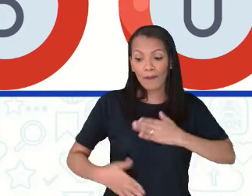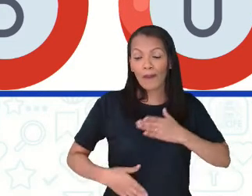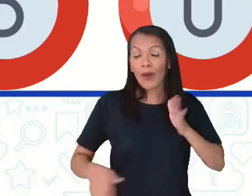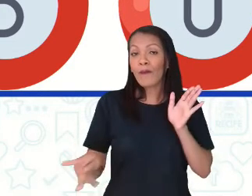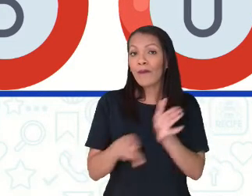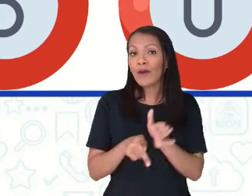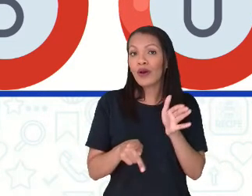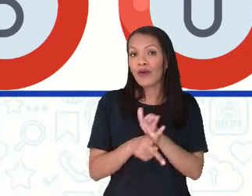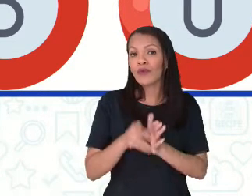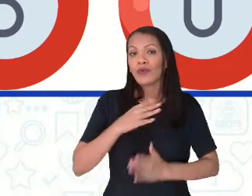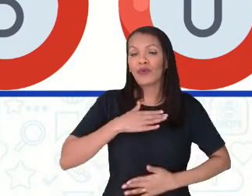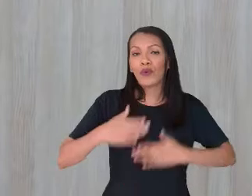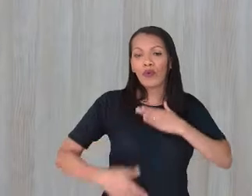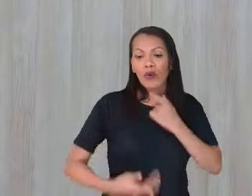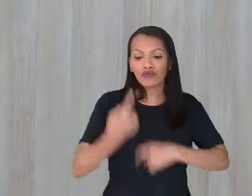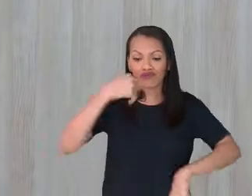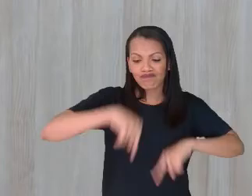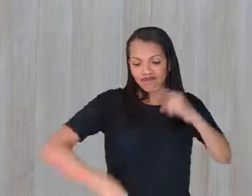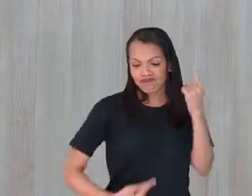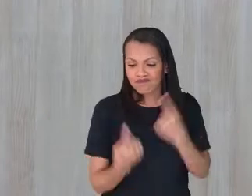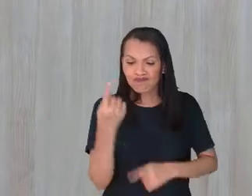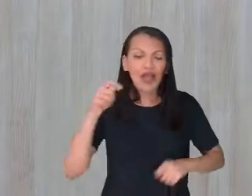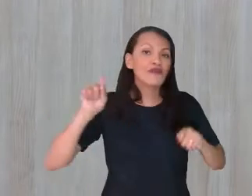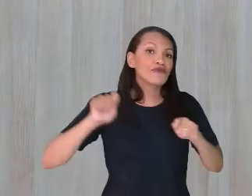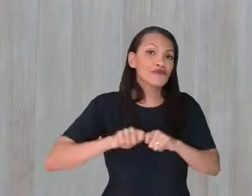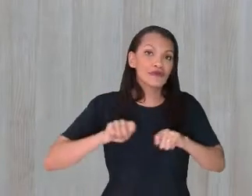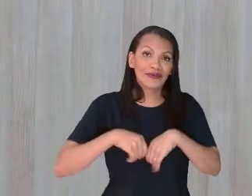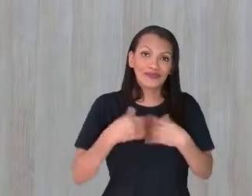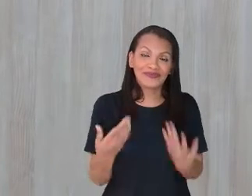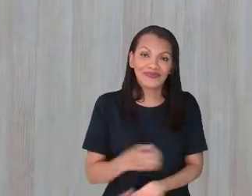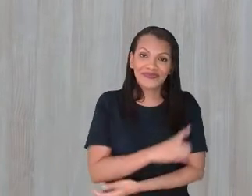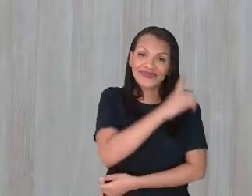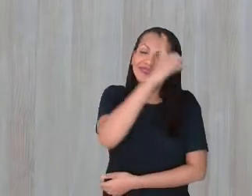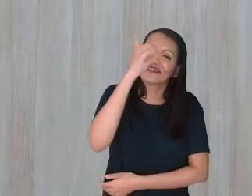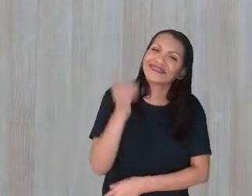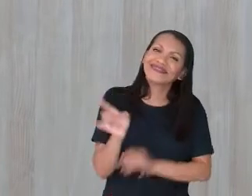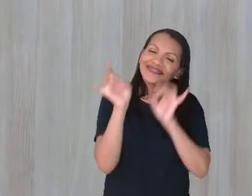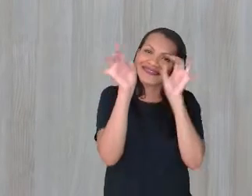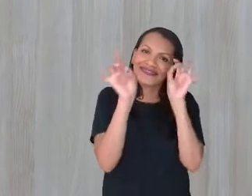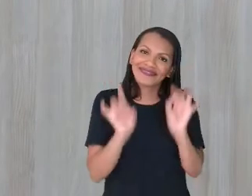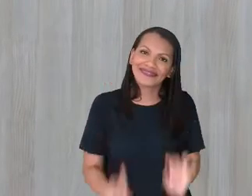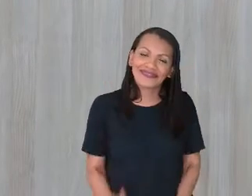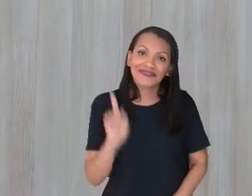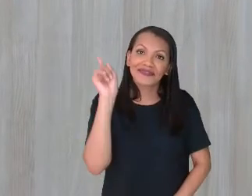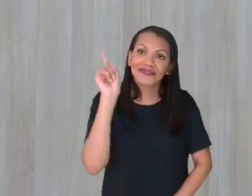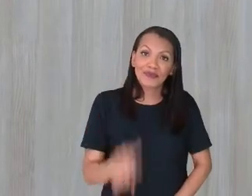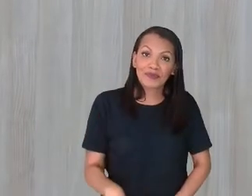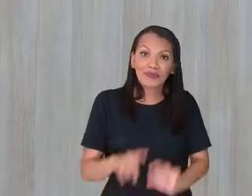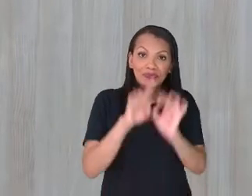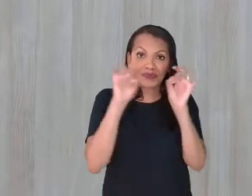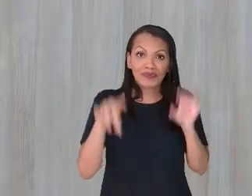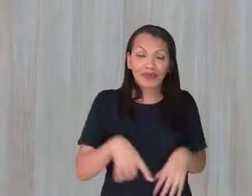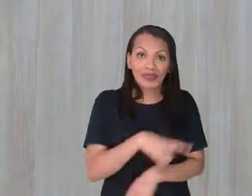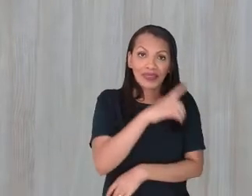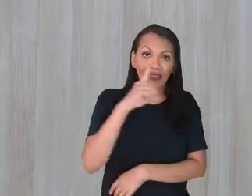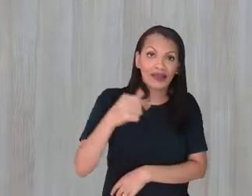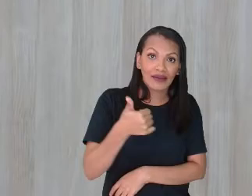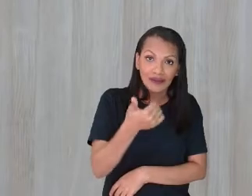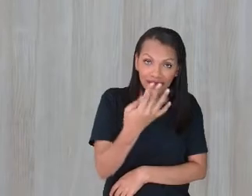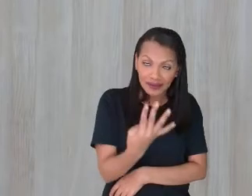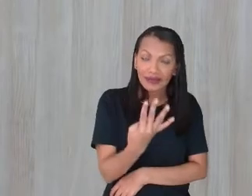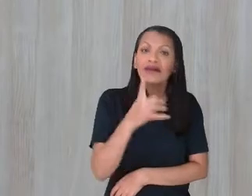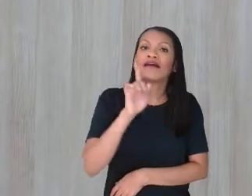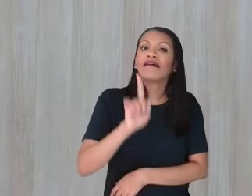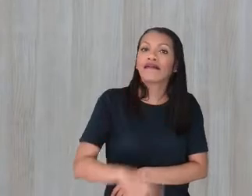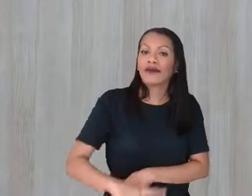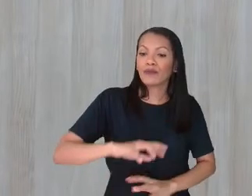em relação a esse dia. E esse dia, né, é um dia bem especial. Esse dia 14 é o Dia